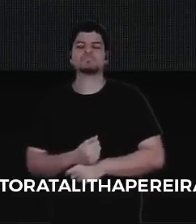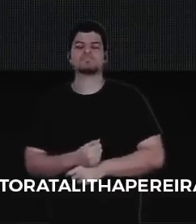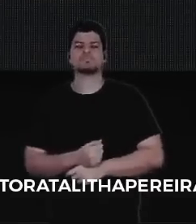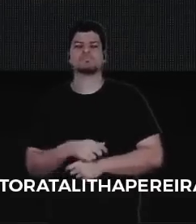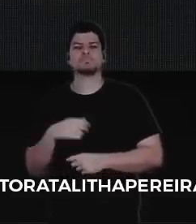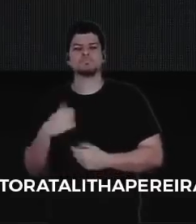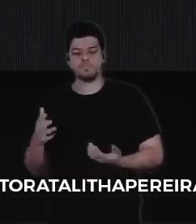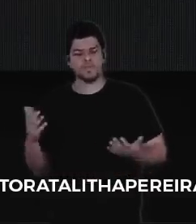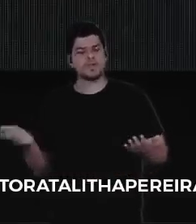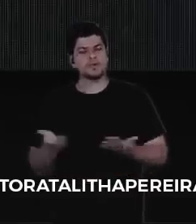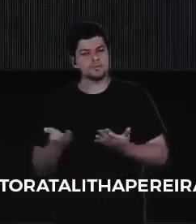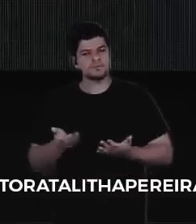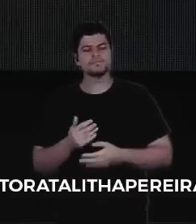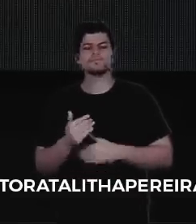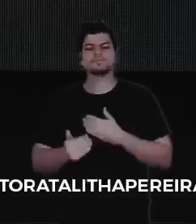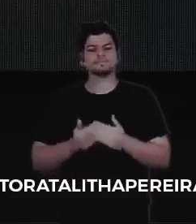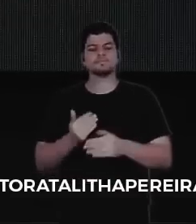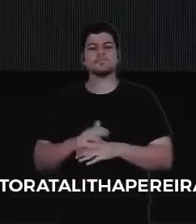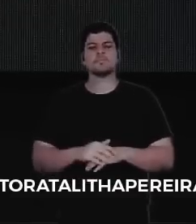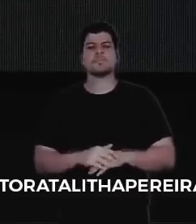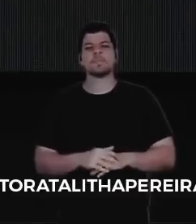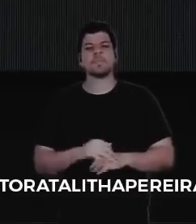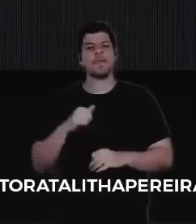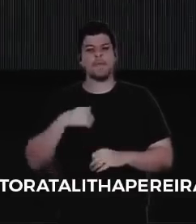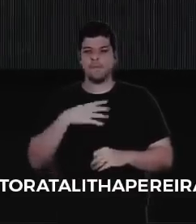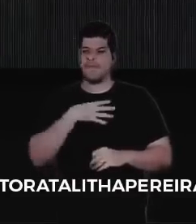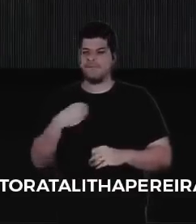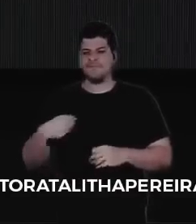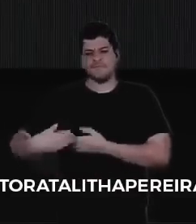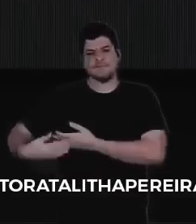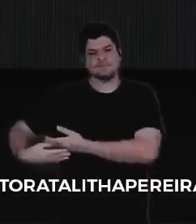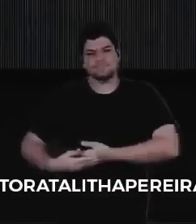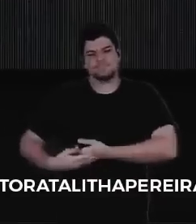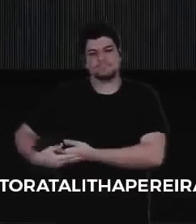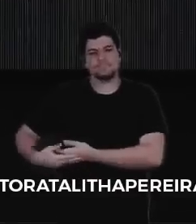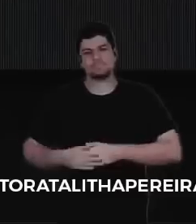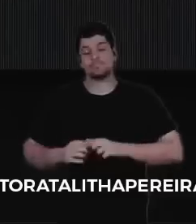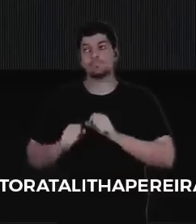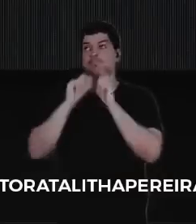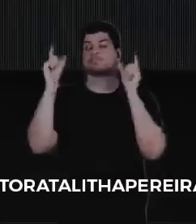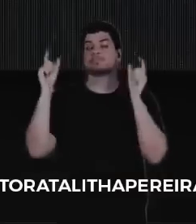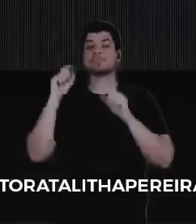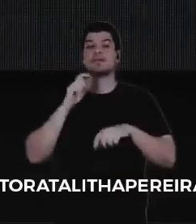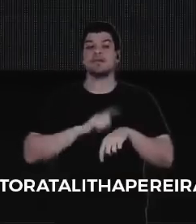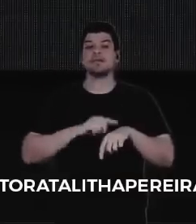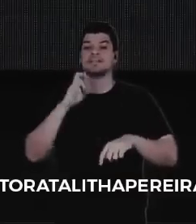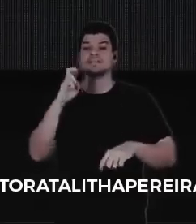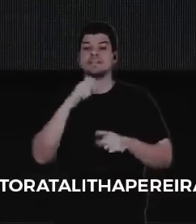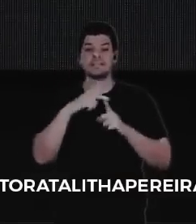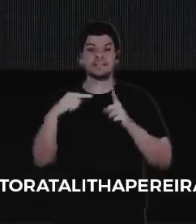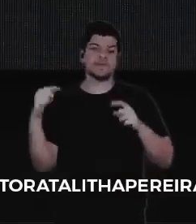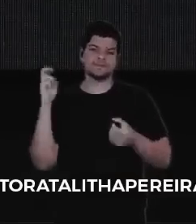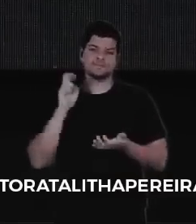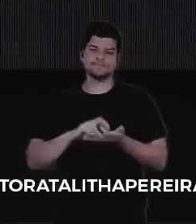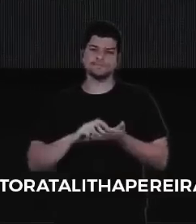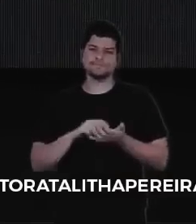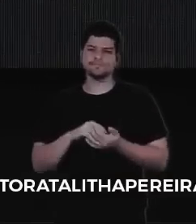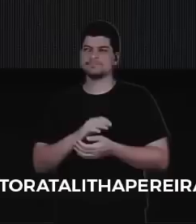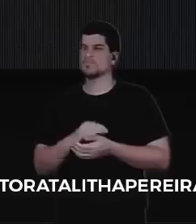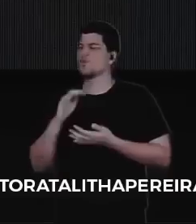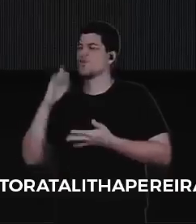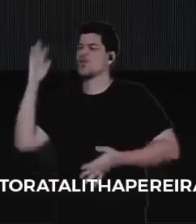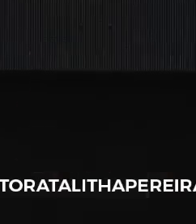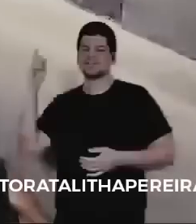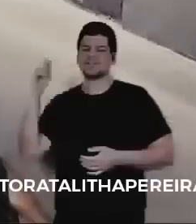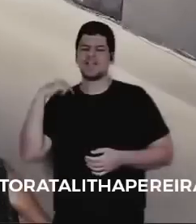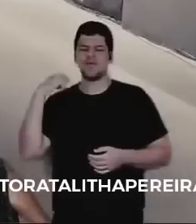Esses dias, Helena acordou 5:30 da manhã. Glória a Deus. Eu acho que ela queria orar, gente.